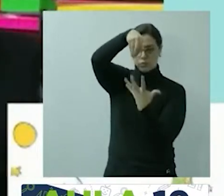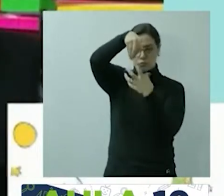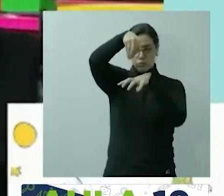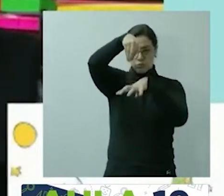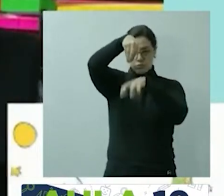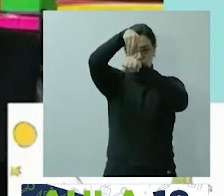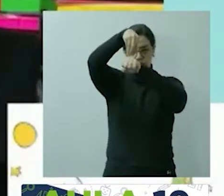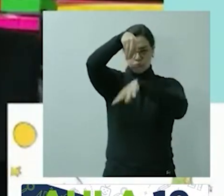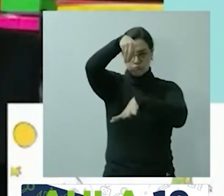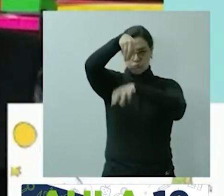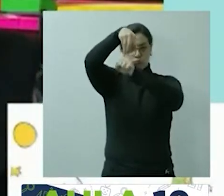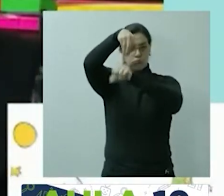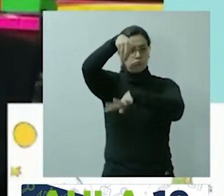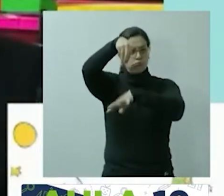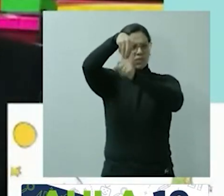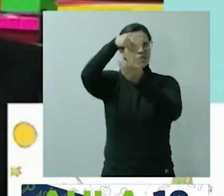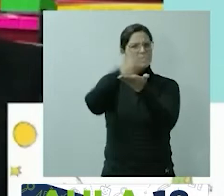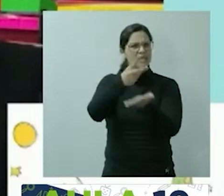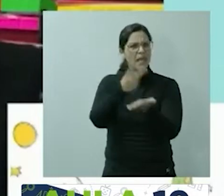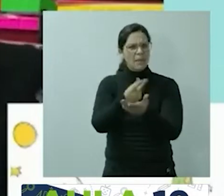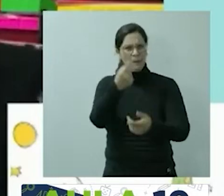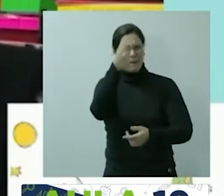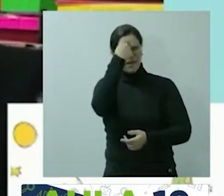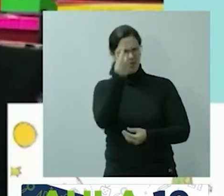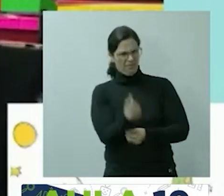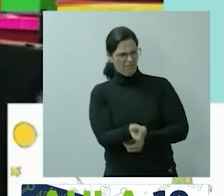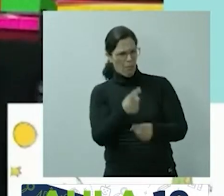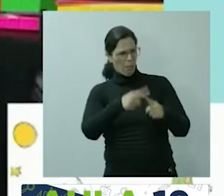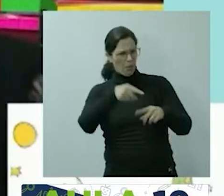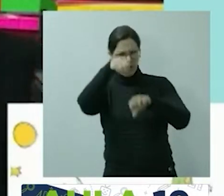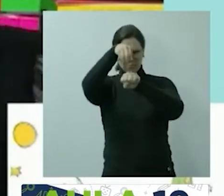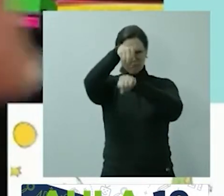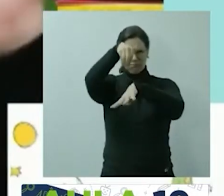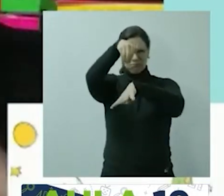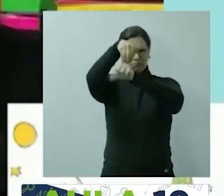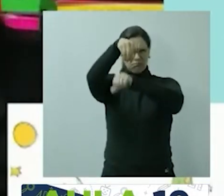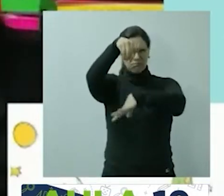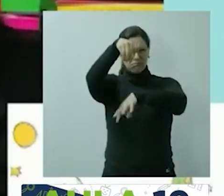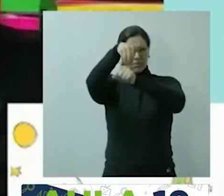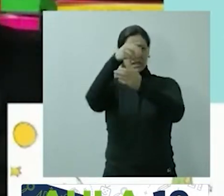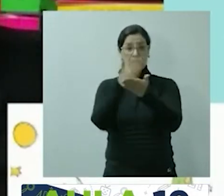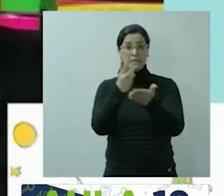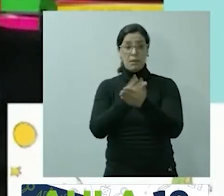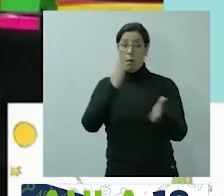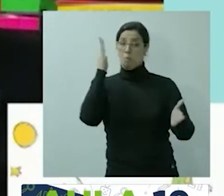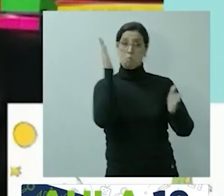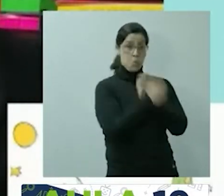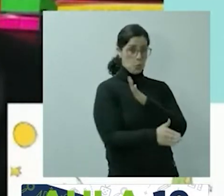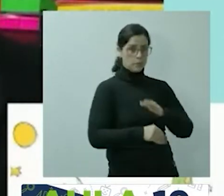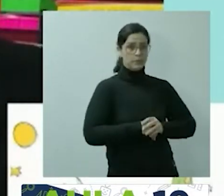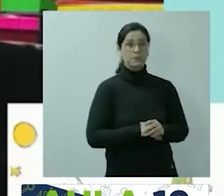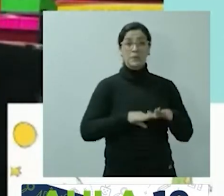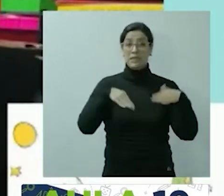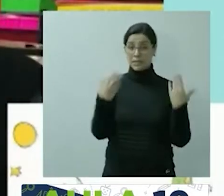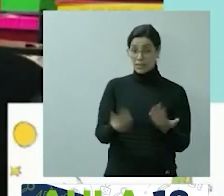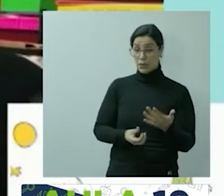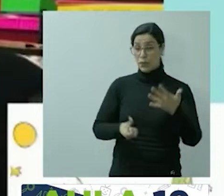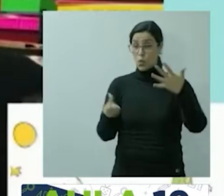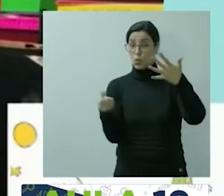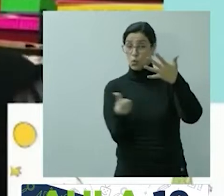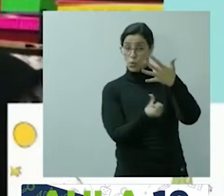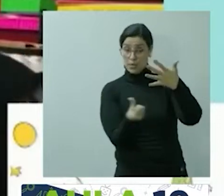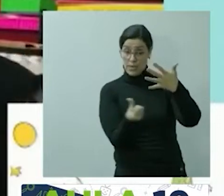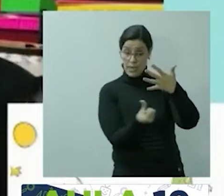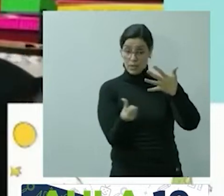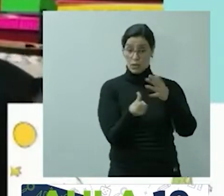Que coisa mais sem criatividade, pensou o pequeno príncipe. Então ele foi-se embora. Já no sexto